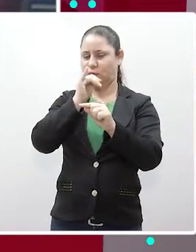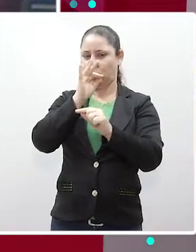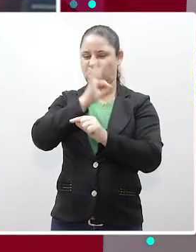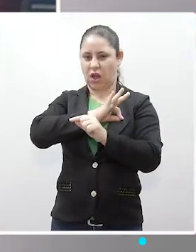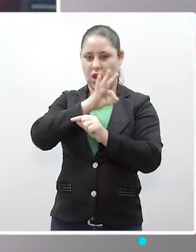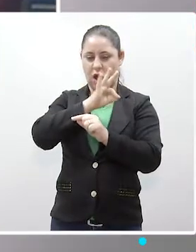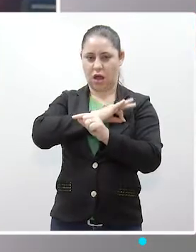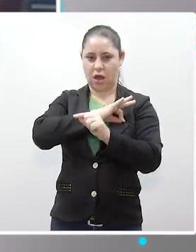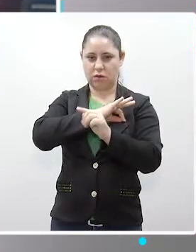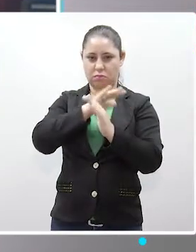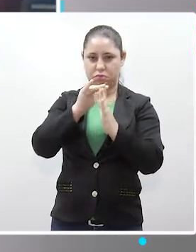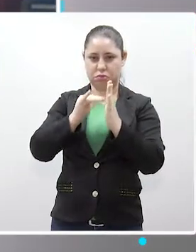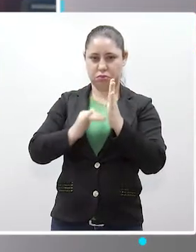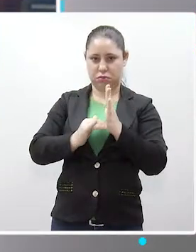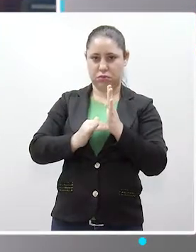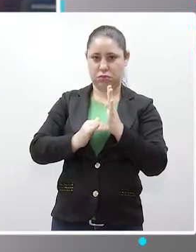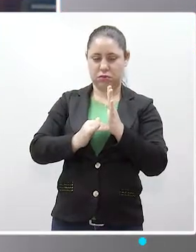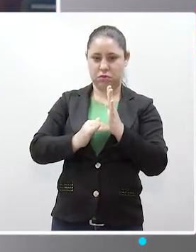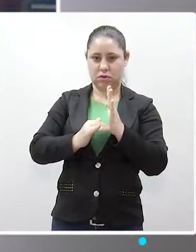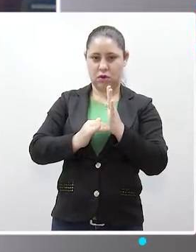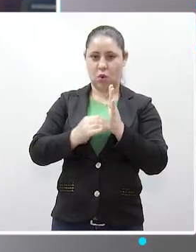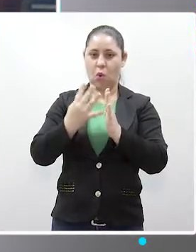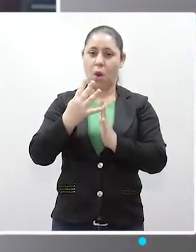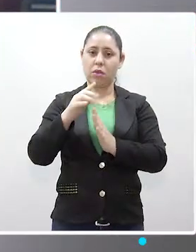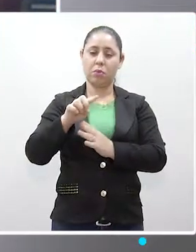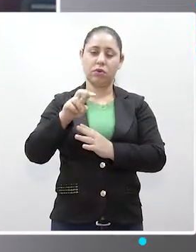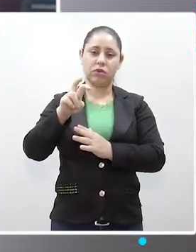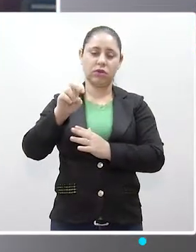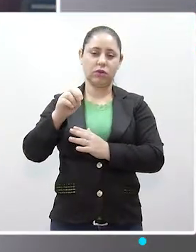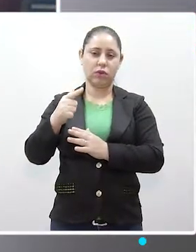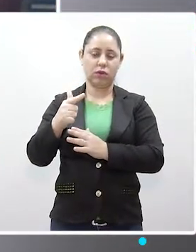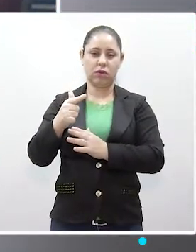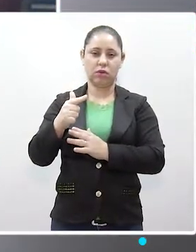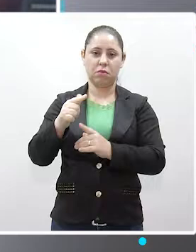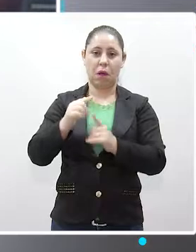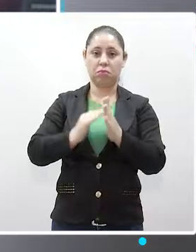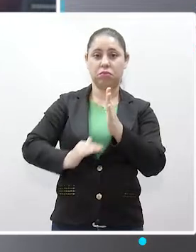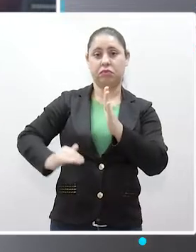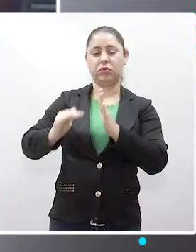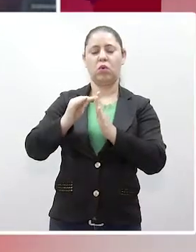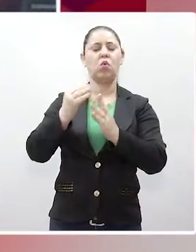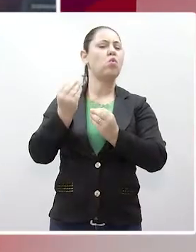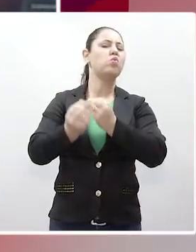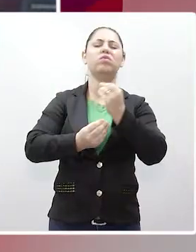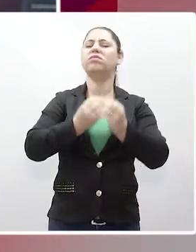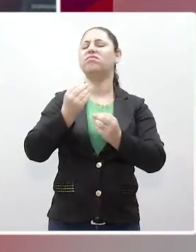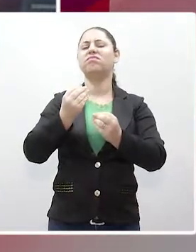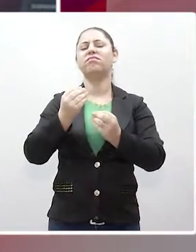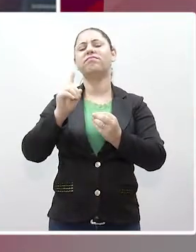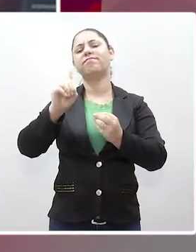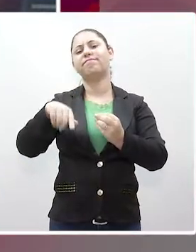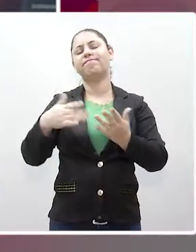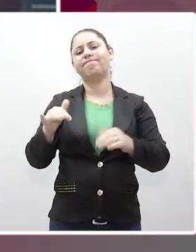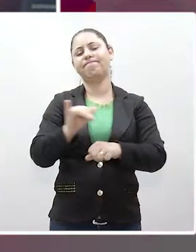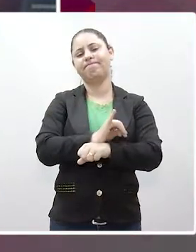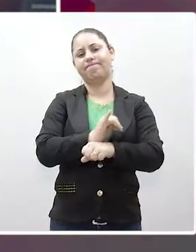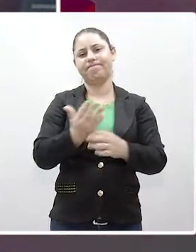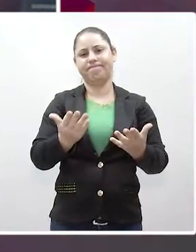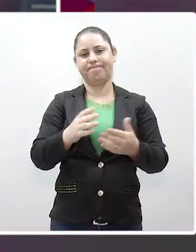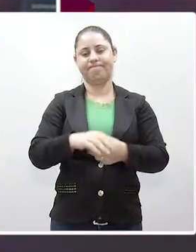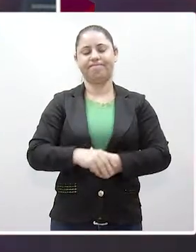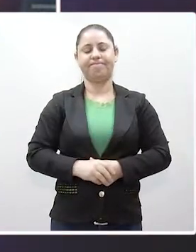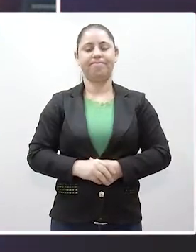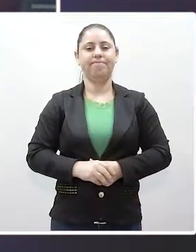dela rendendo menos, a inflação oficial foi 4%, mas o IPCA é muito maior? Como que funcionam essas medidas,